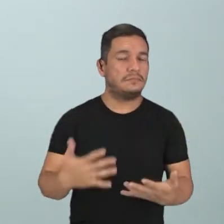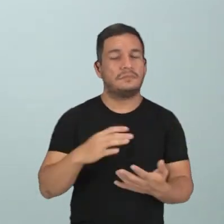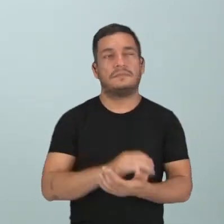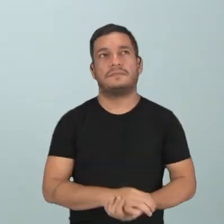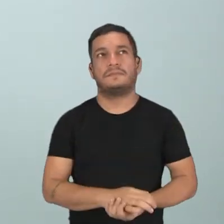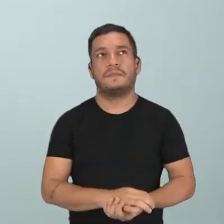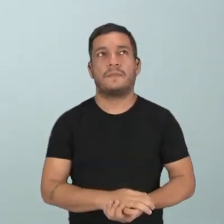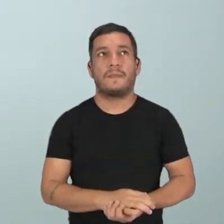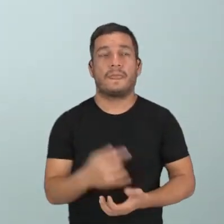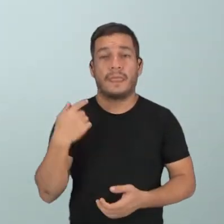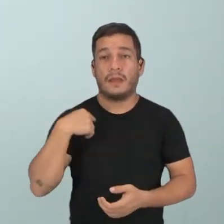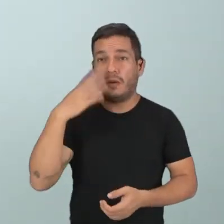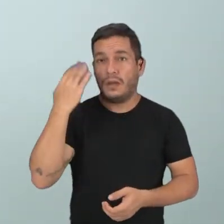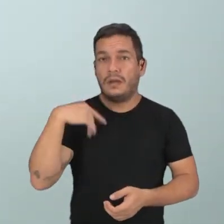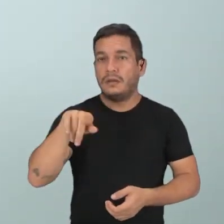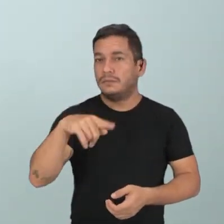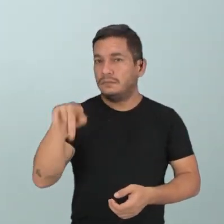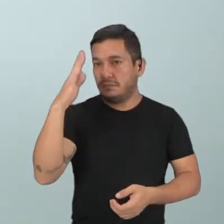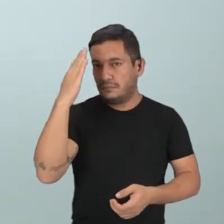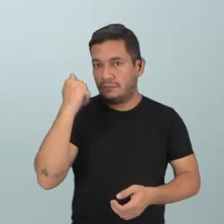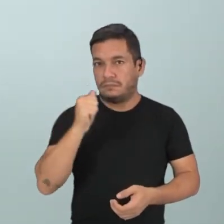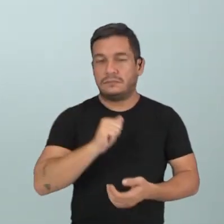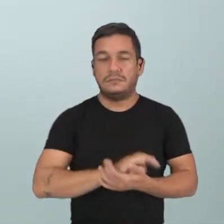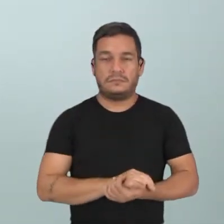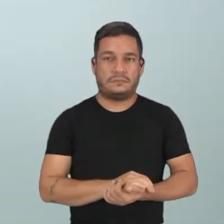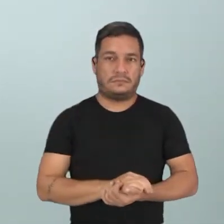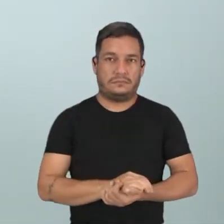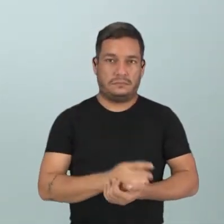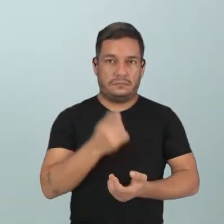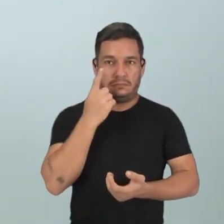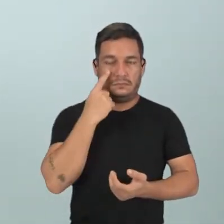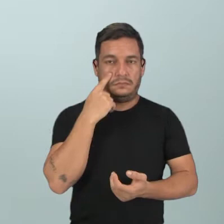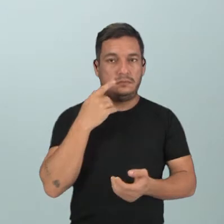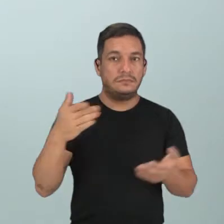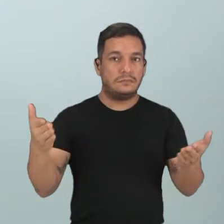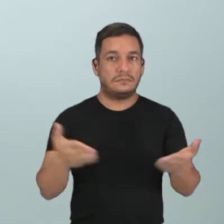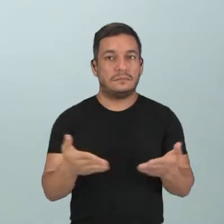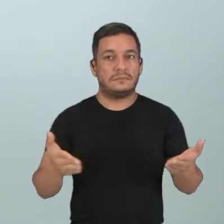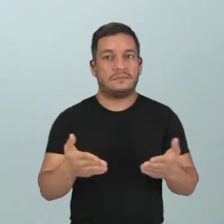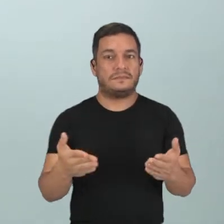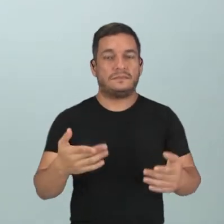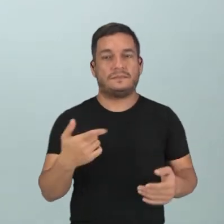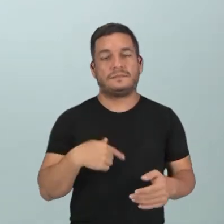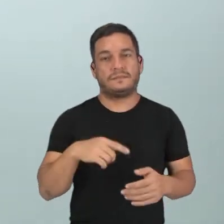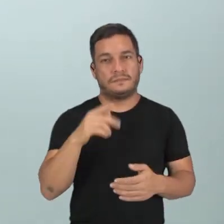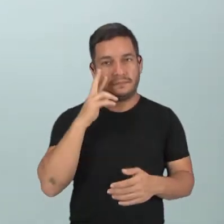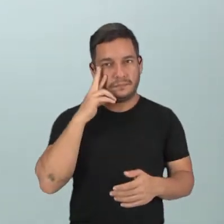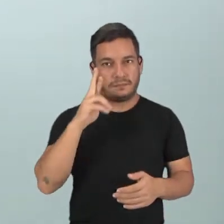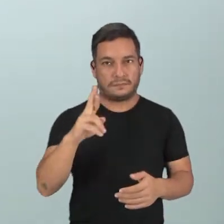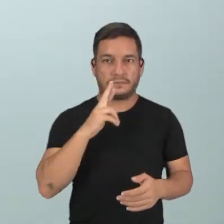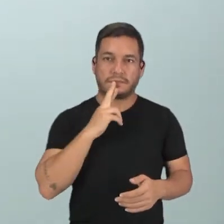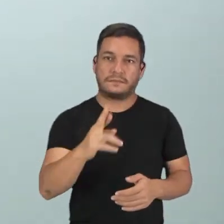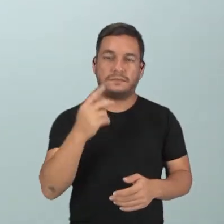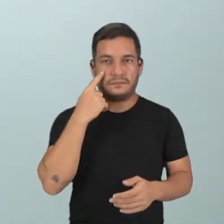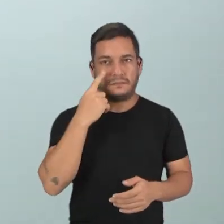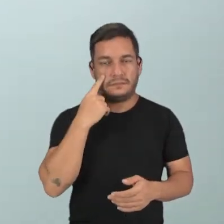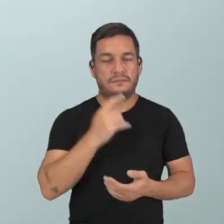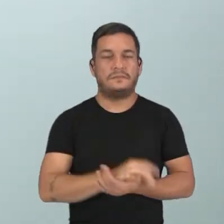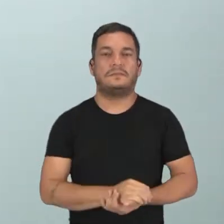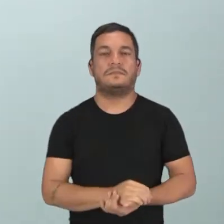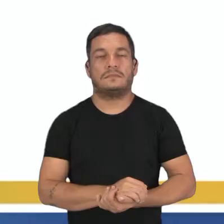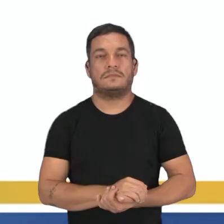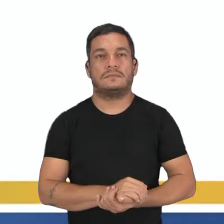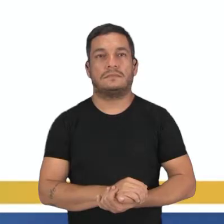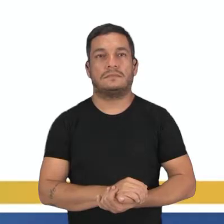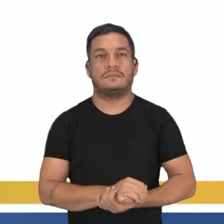um eu sei que você sabe vamos lá agora evidenciarmos a nossa resposta ok